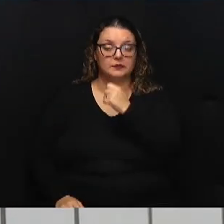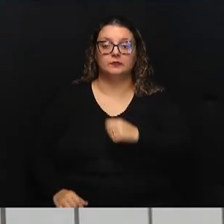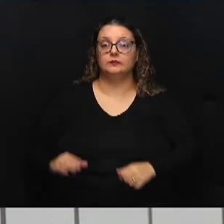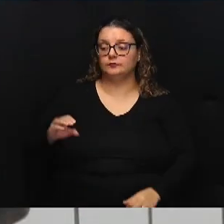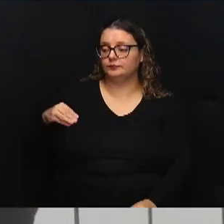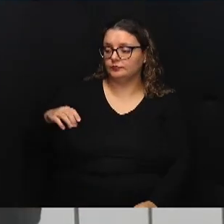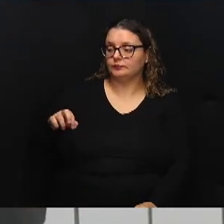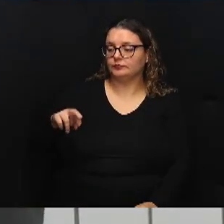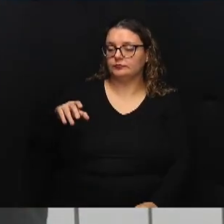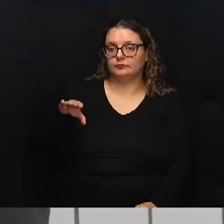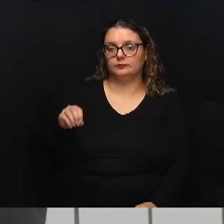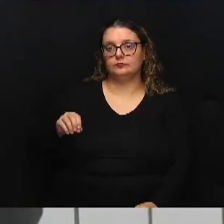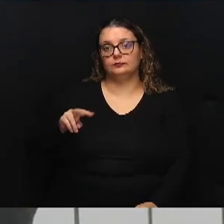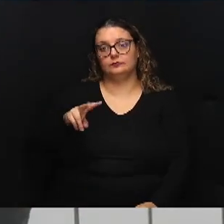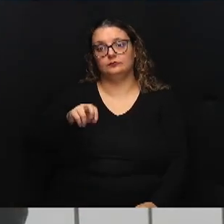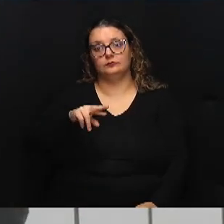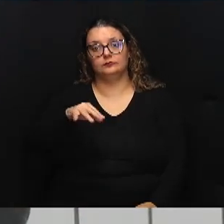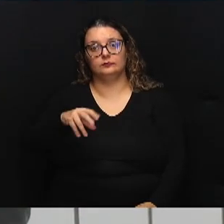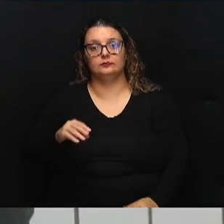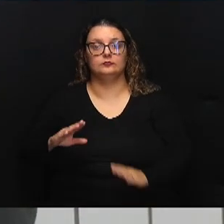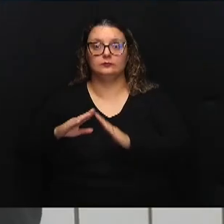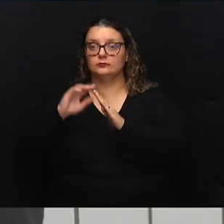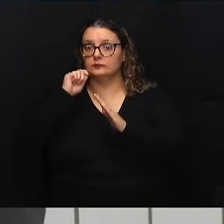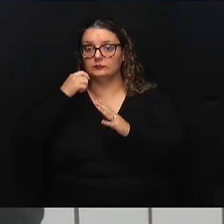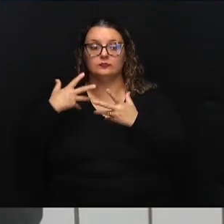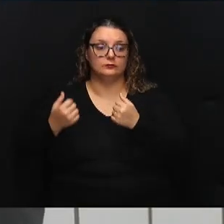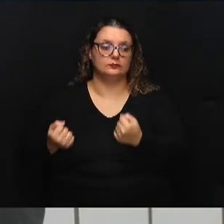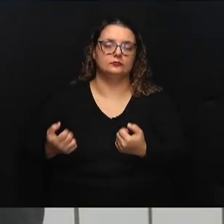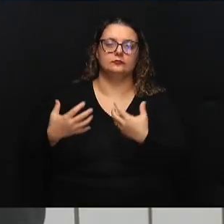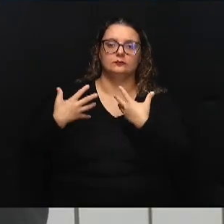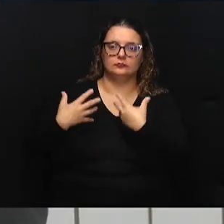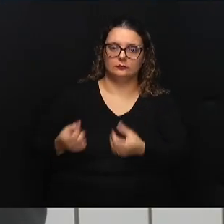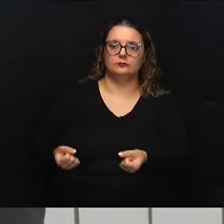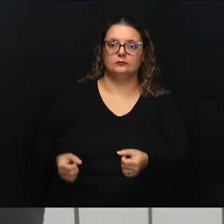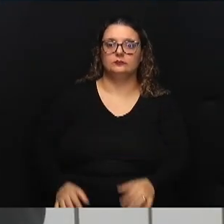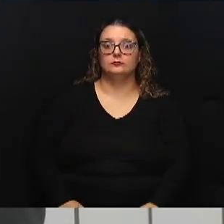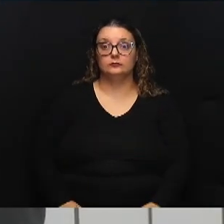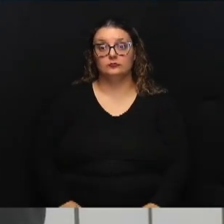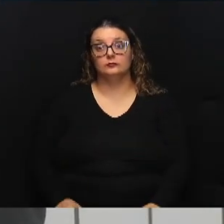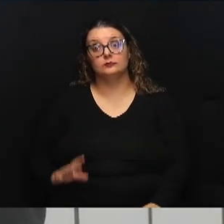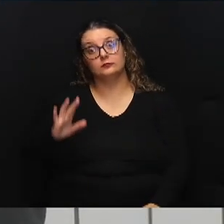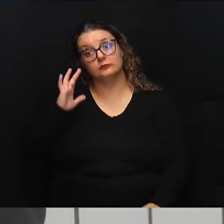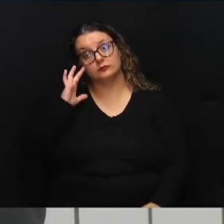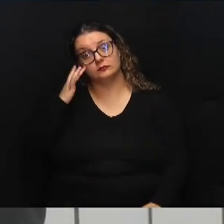um varejo, uma padaria, todo mundo vai ter que adotar. Eu acho que